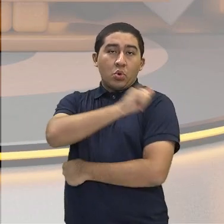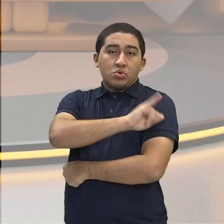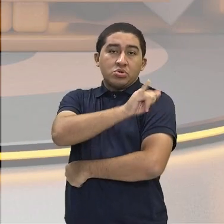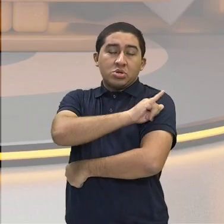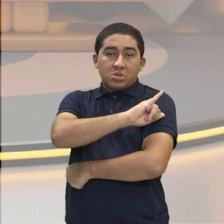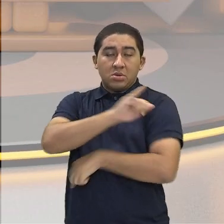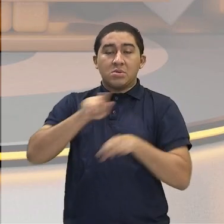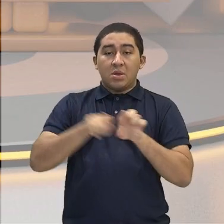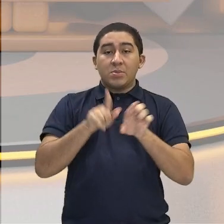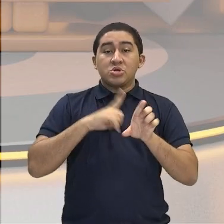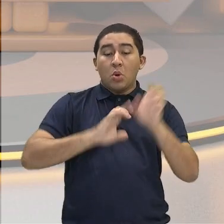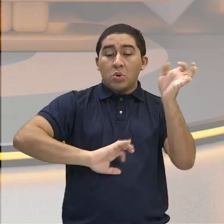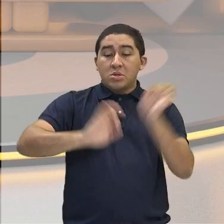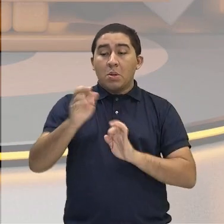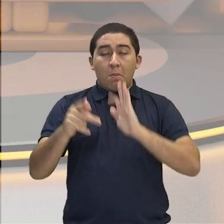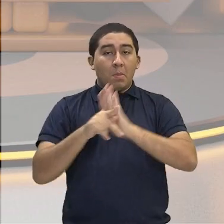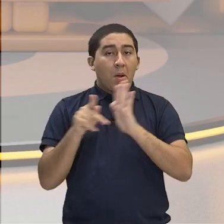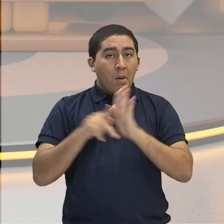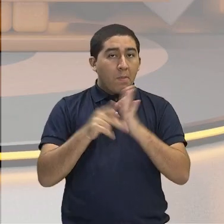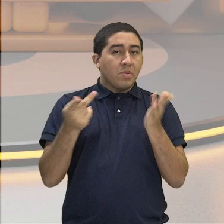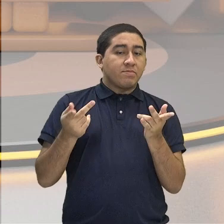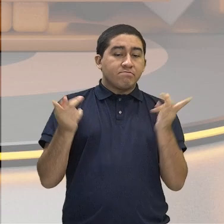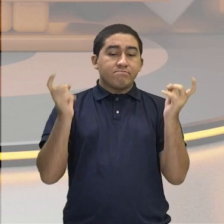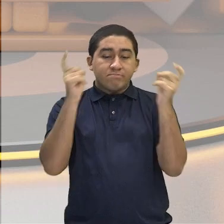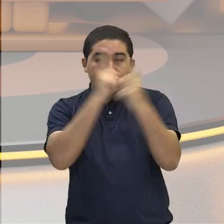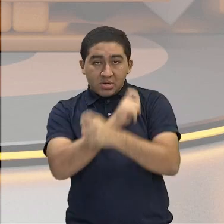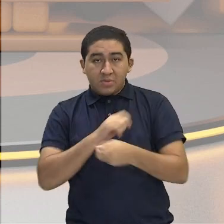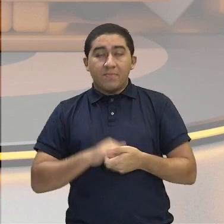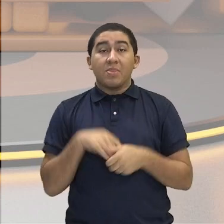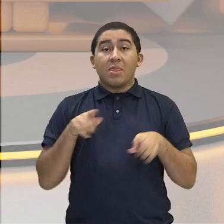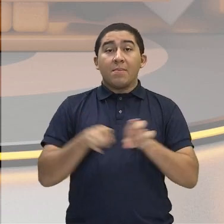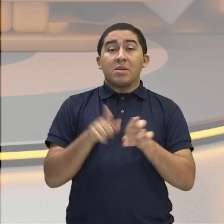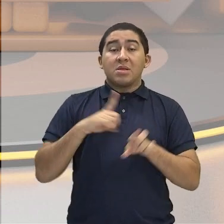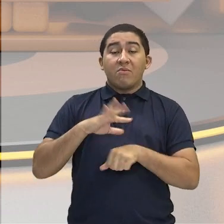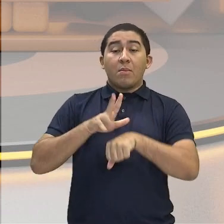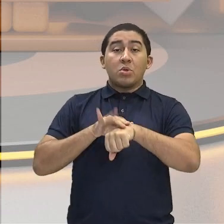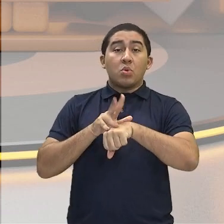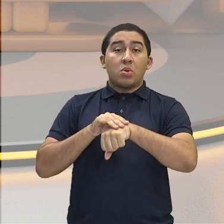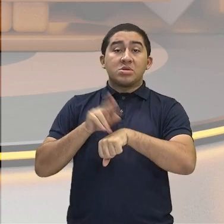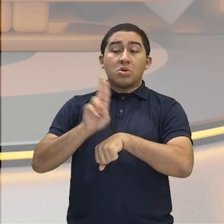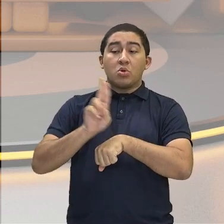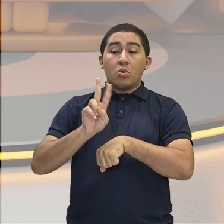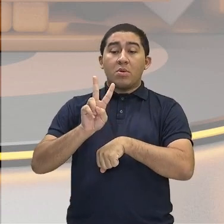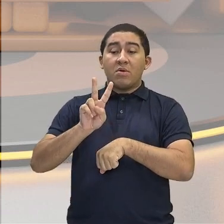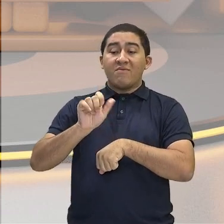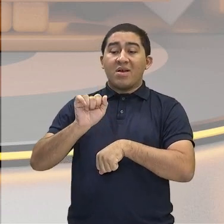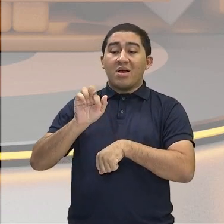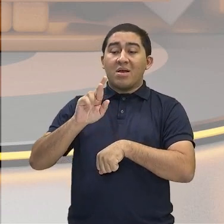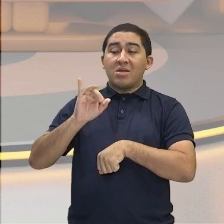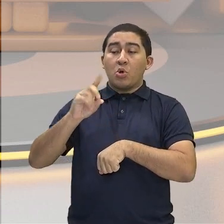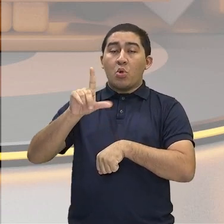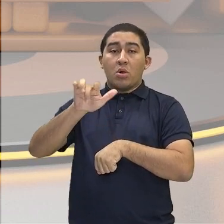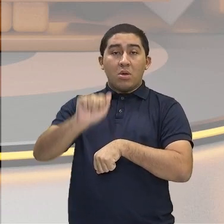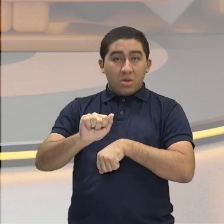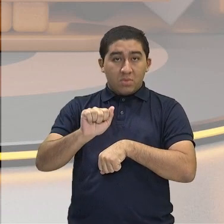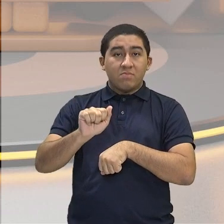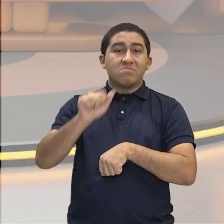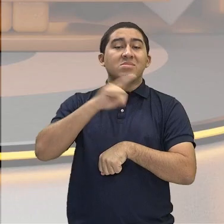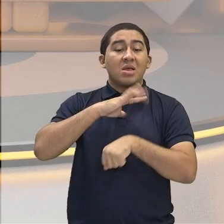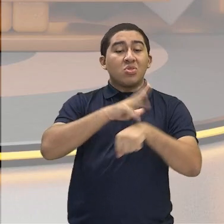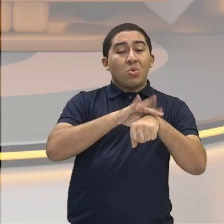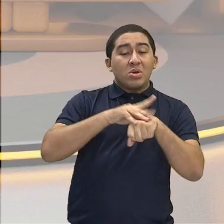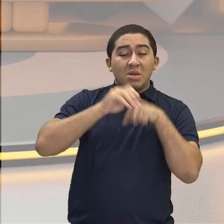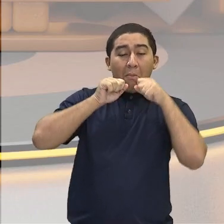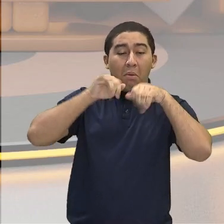Então, neste mesmo período, houve uma epidemia de varíola, que é uma doença altamente infecciosa. E, no caso ali,